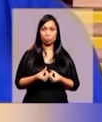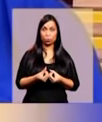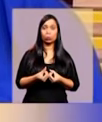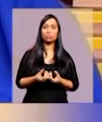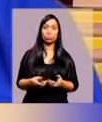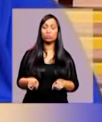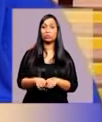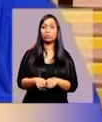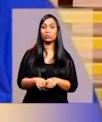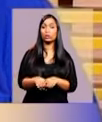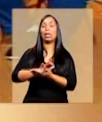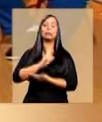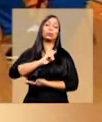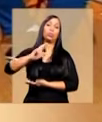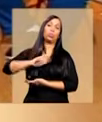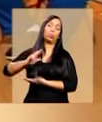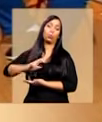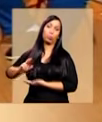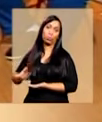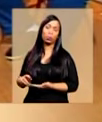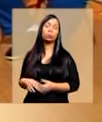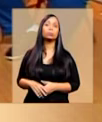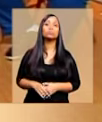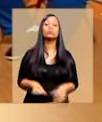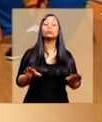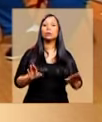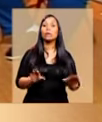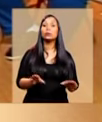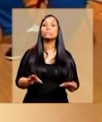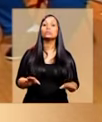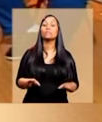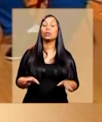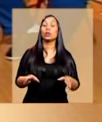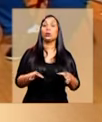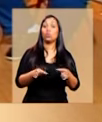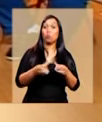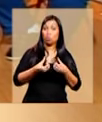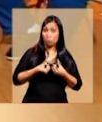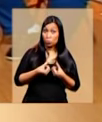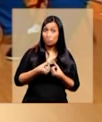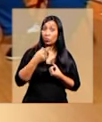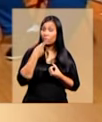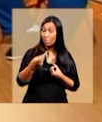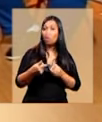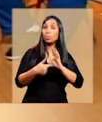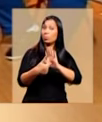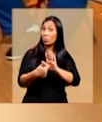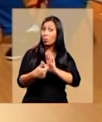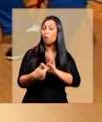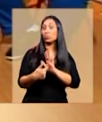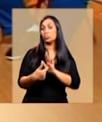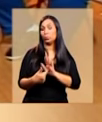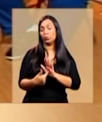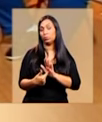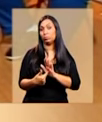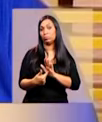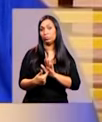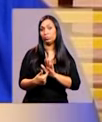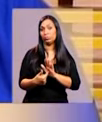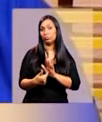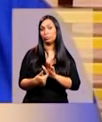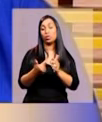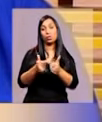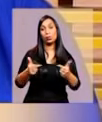que não seja em nenhuma das tradições, né? Por essência. Mas no budismo a gente já deixa isso estampado na porta de entrada,